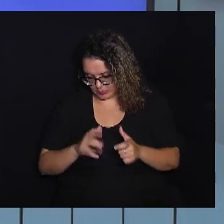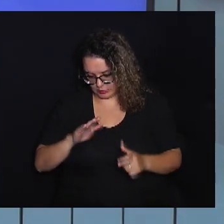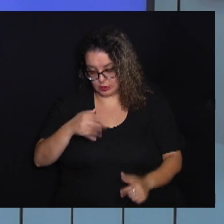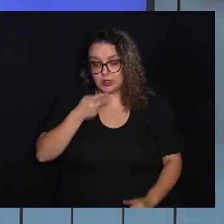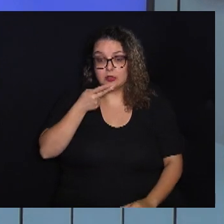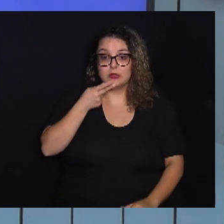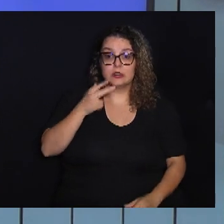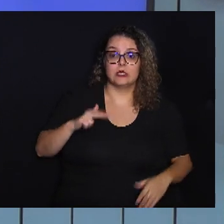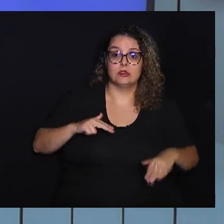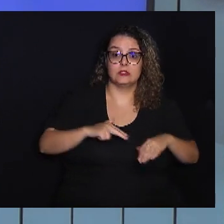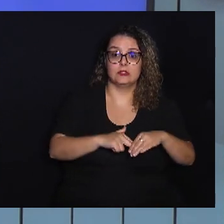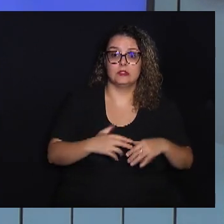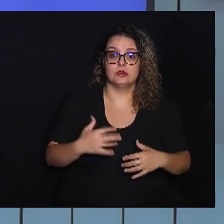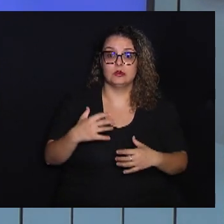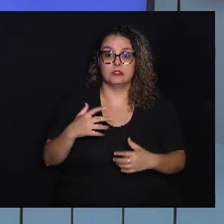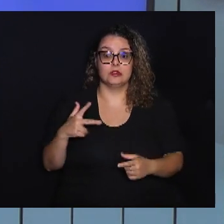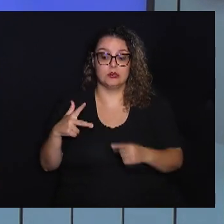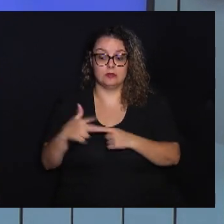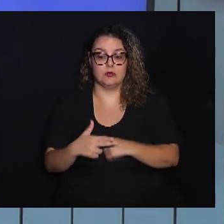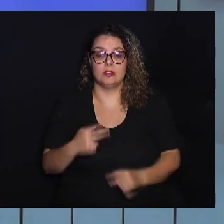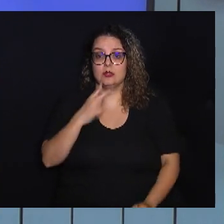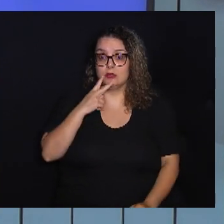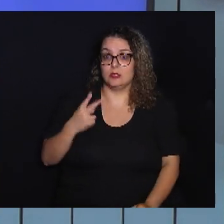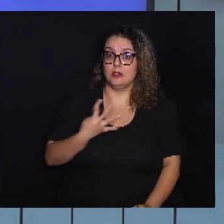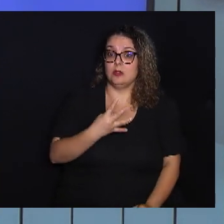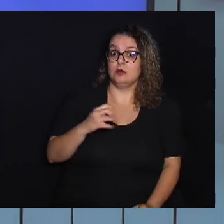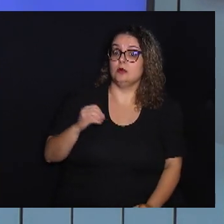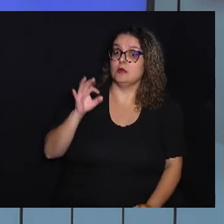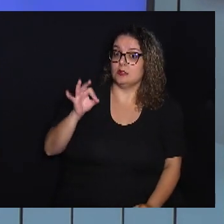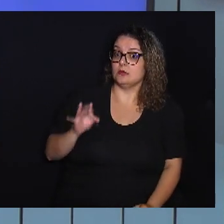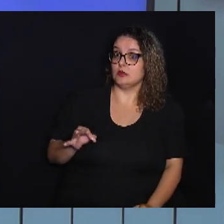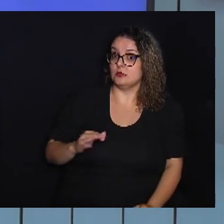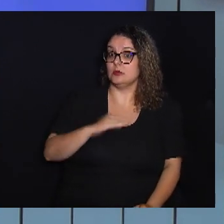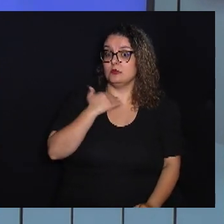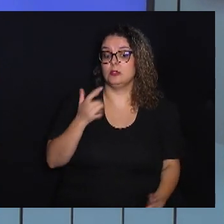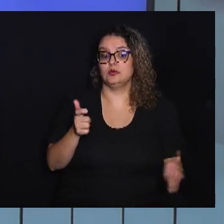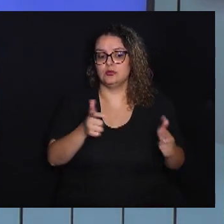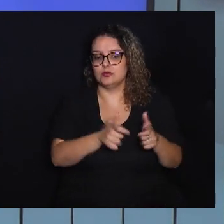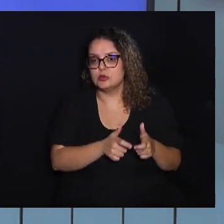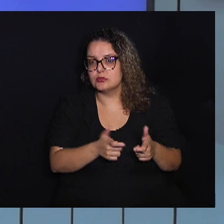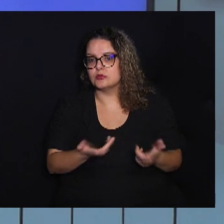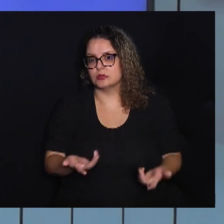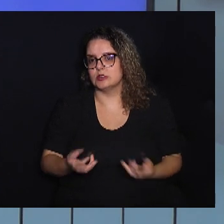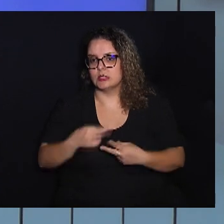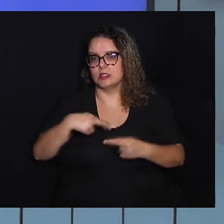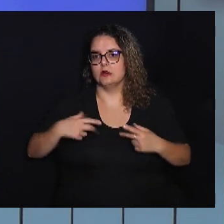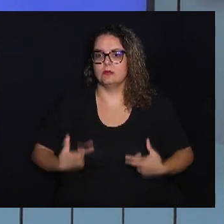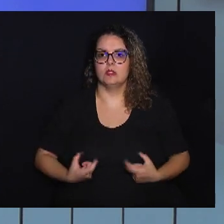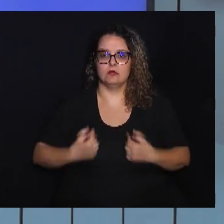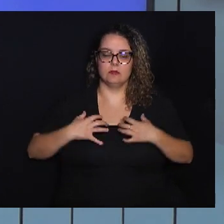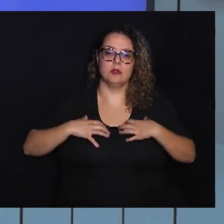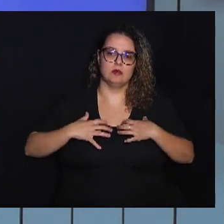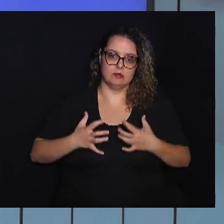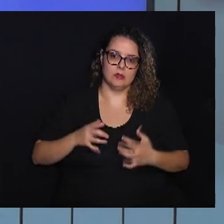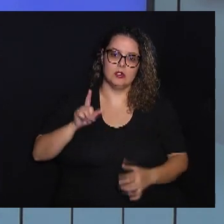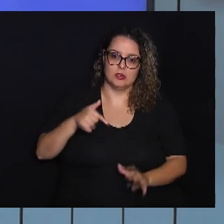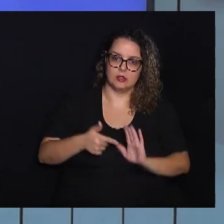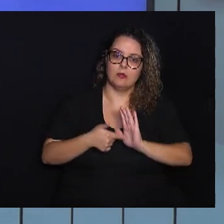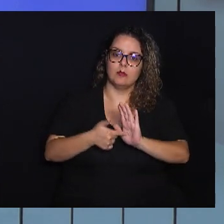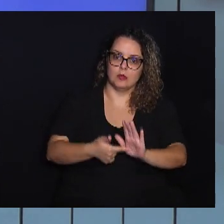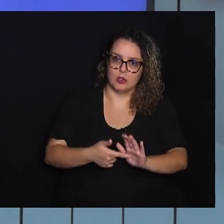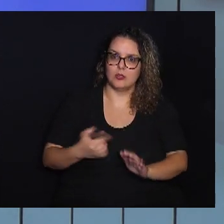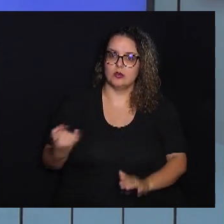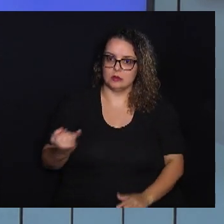a pessoa aí, quando tiver esse menor sintoma, né, qualquer sintoma, então tem que procurar para fazer esse exame, né,